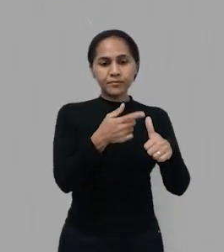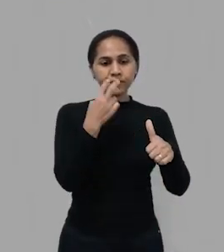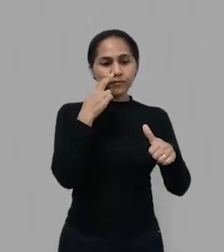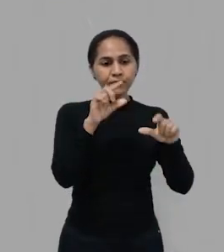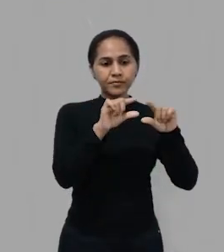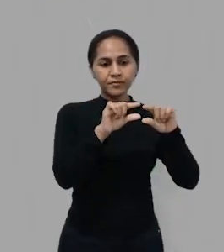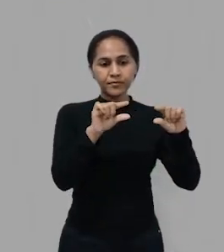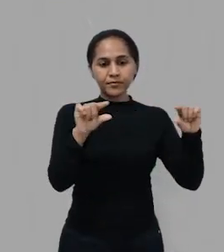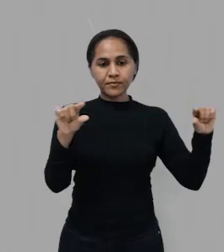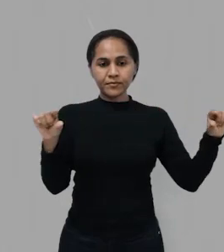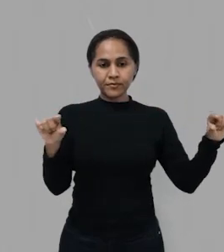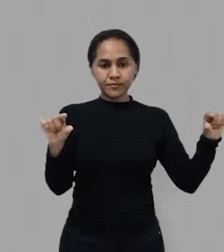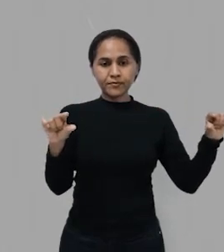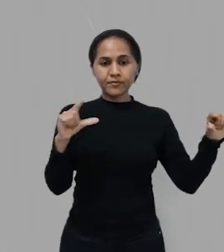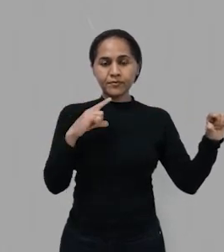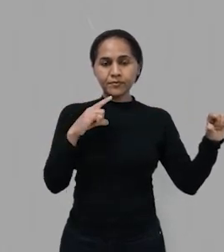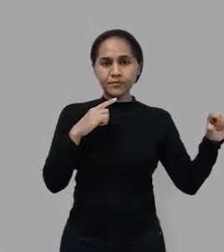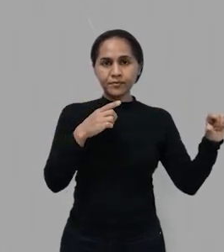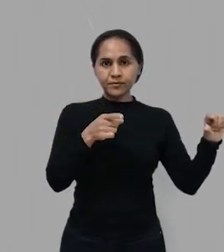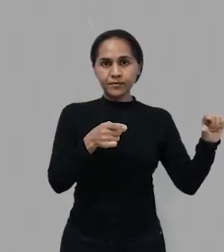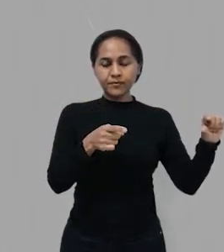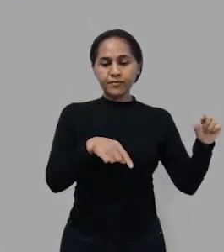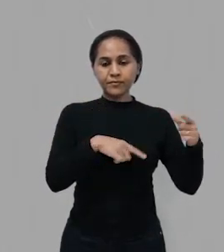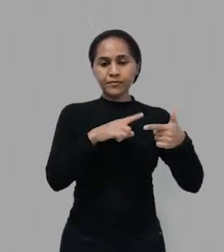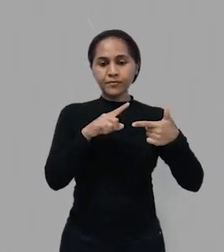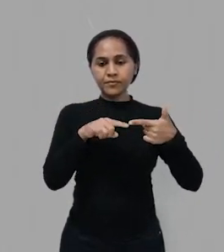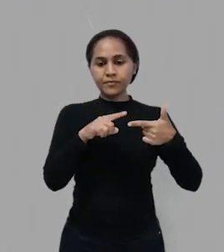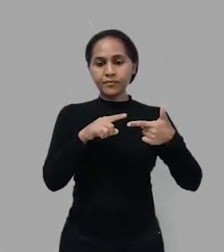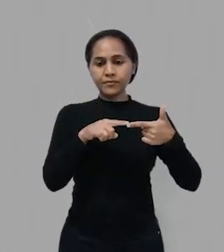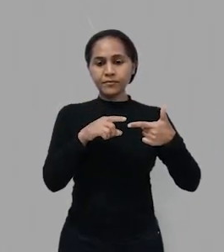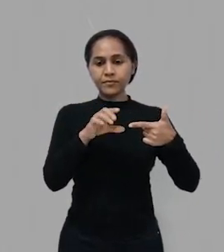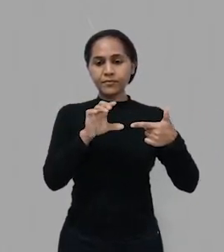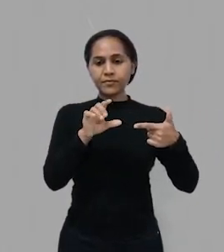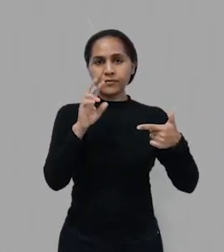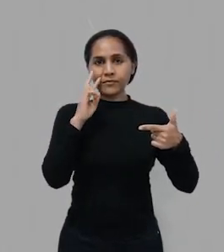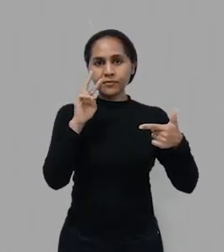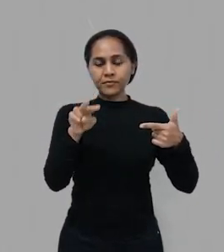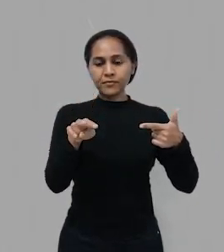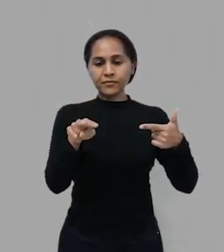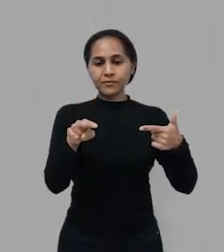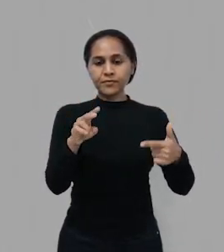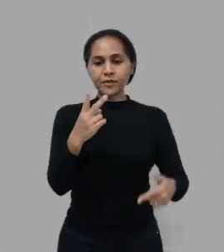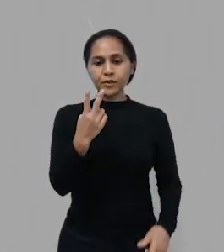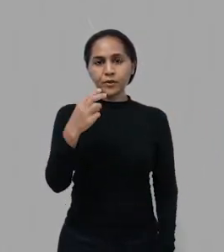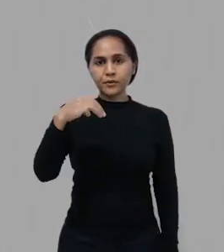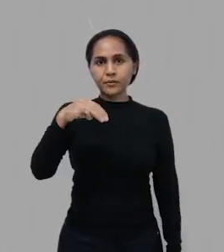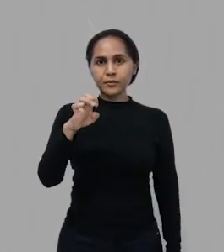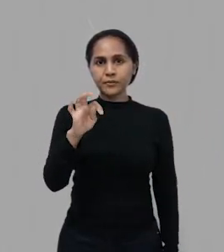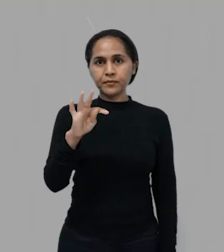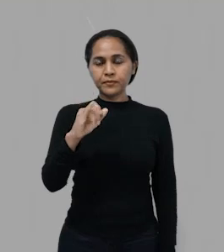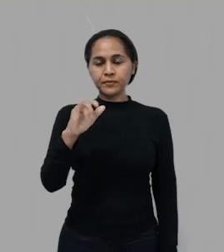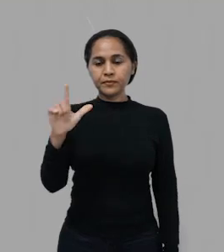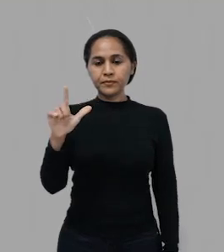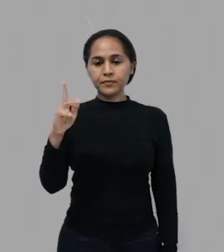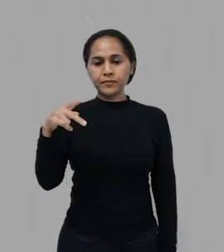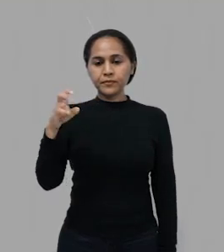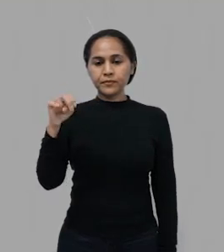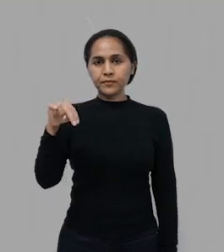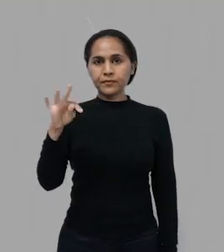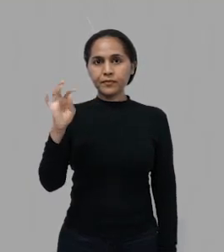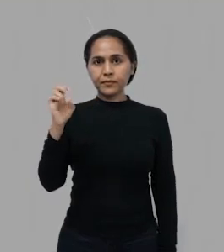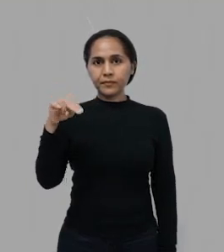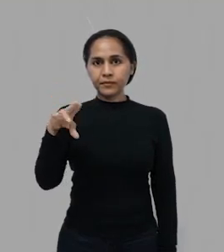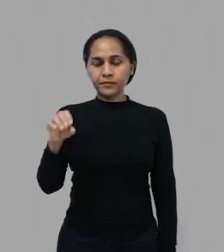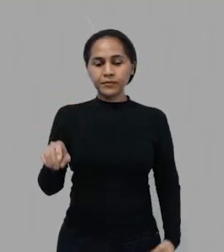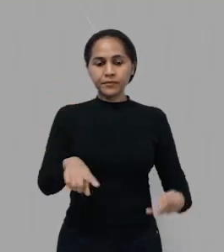o hexano, ok? Segunda estrutura, o 2-metilpentano. Terceira